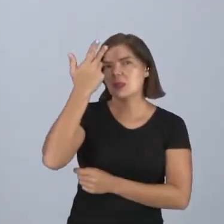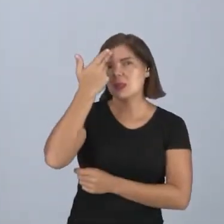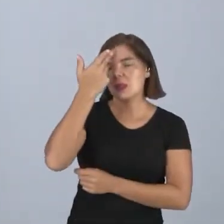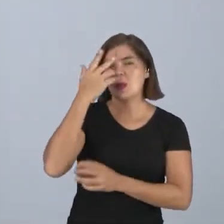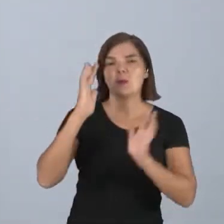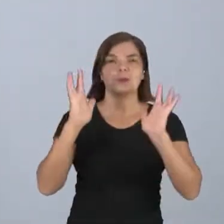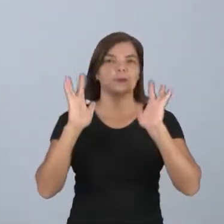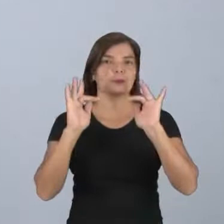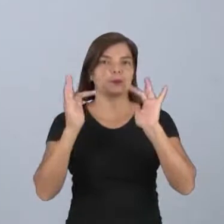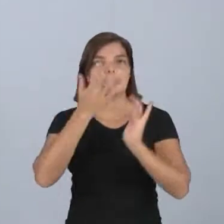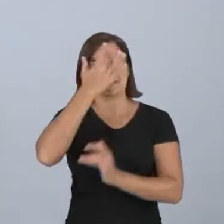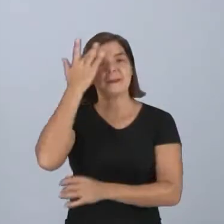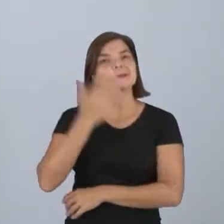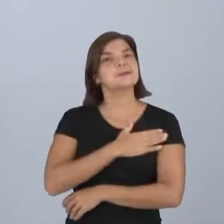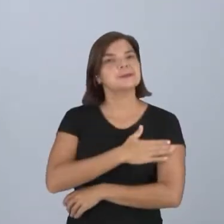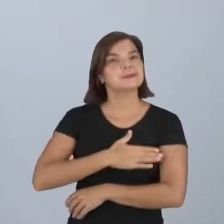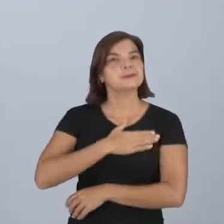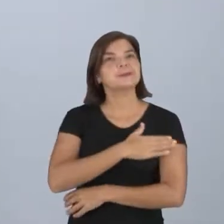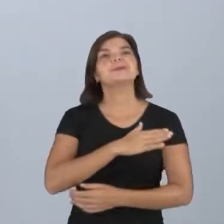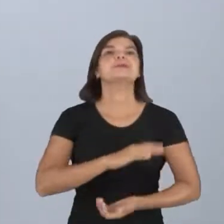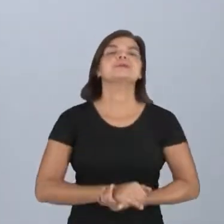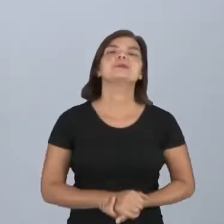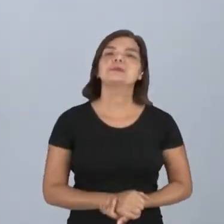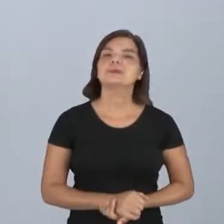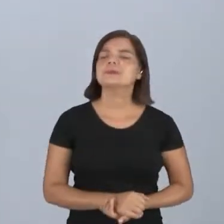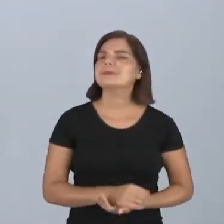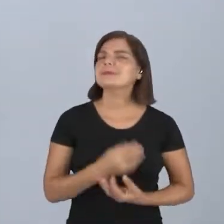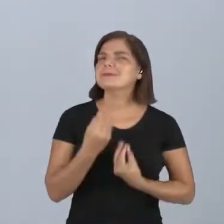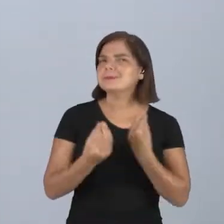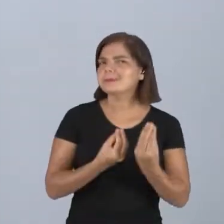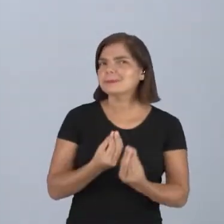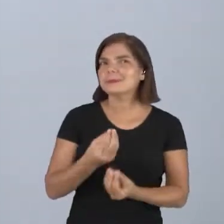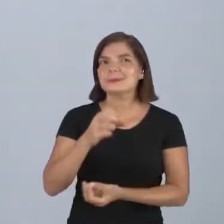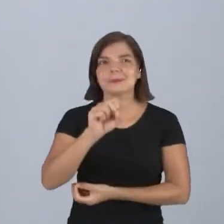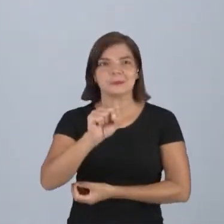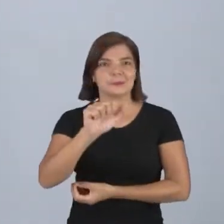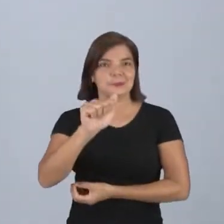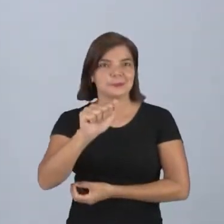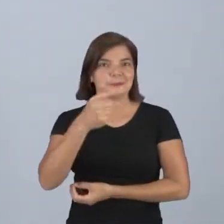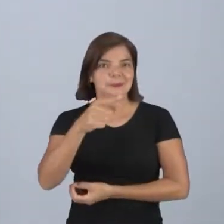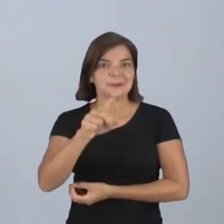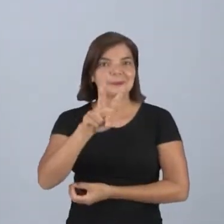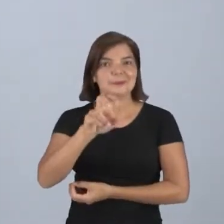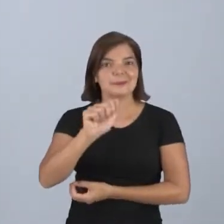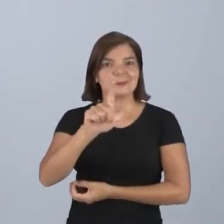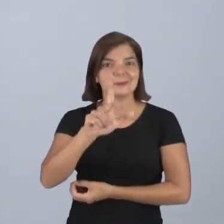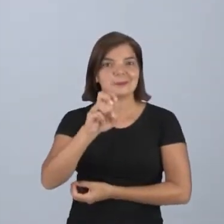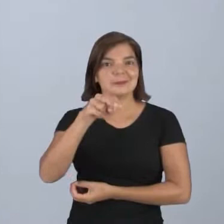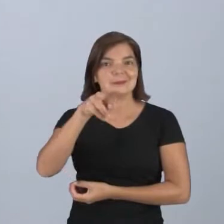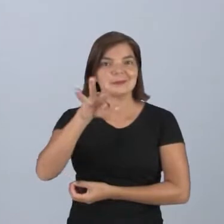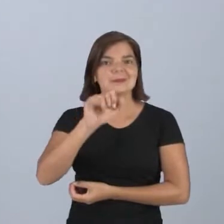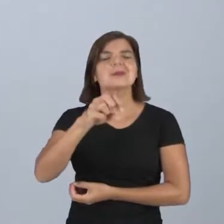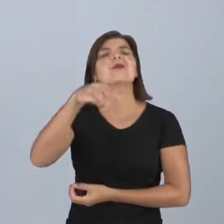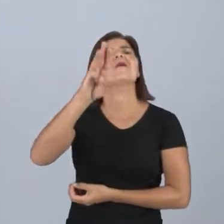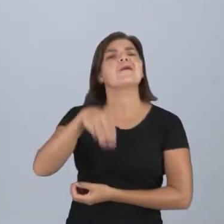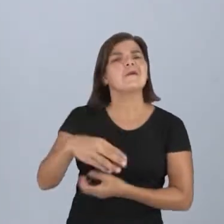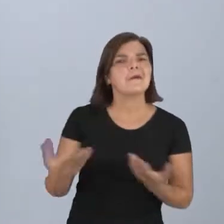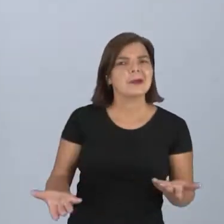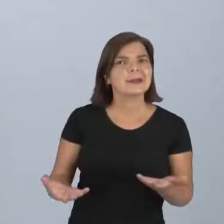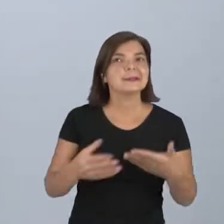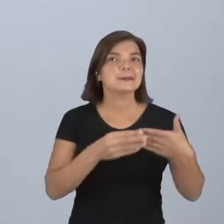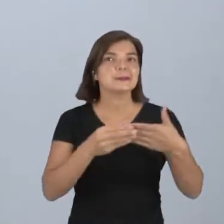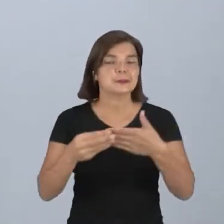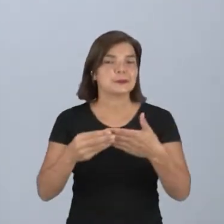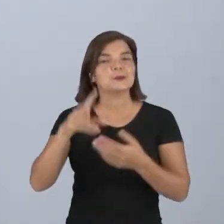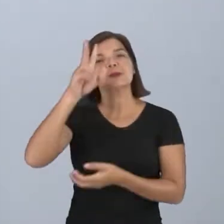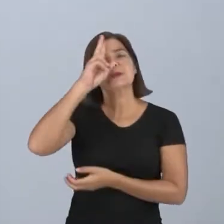por namorados e pessoas que você gosta. Bom, como é dia de São Valentim, a gente se pergunta, né? Quem é que foi São Valentim? Então trouxe para